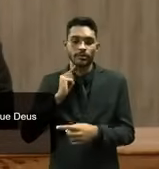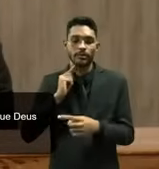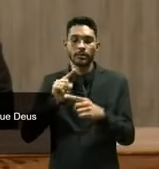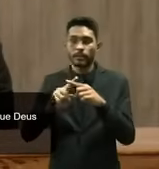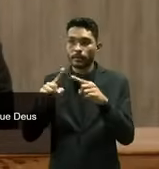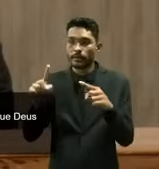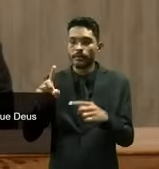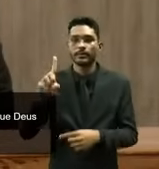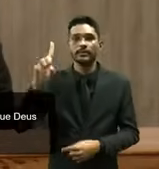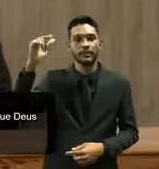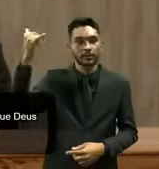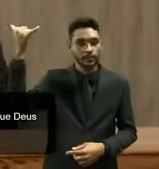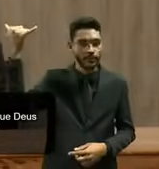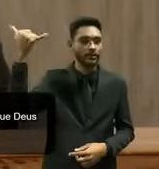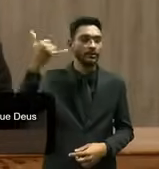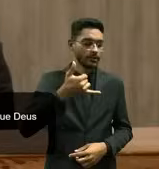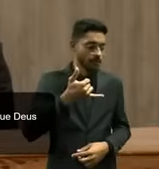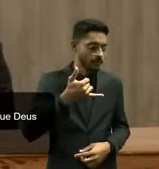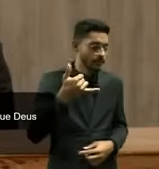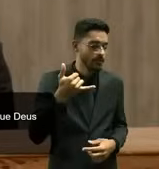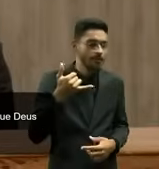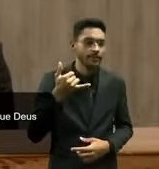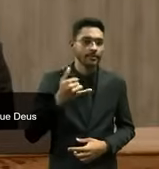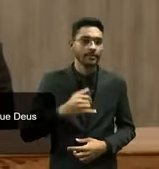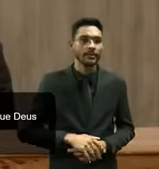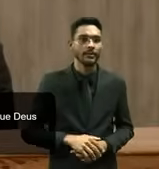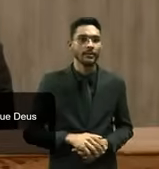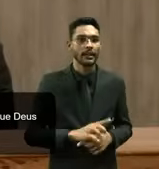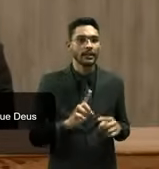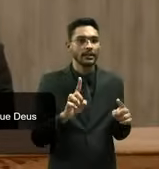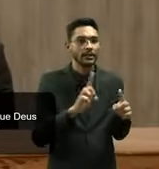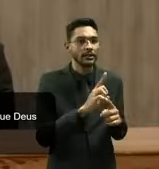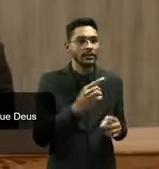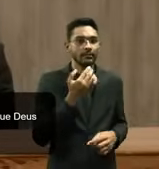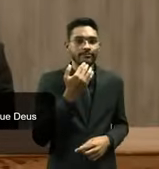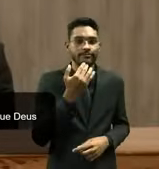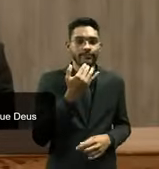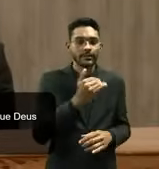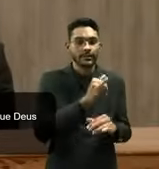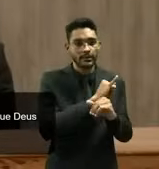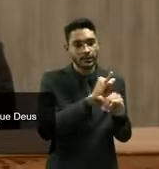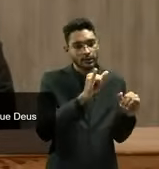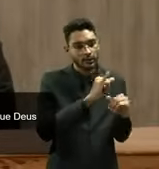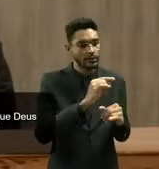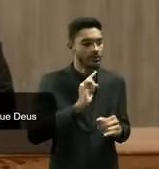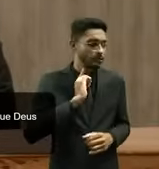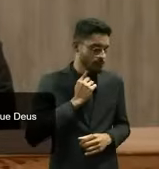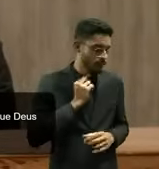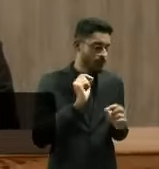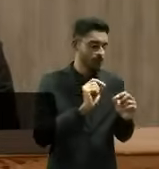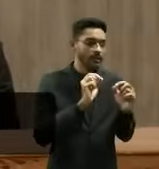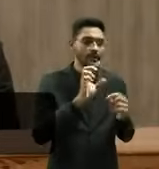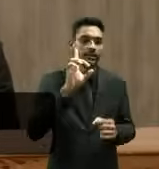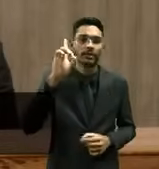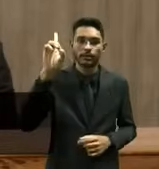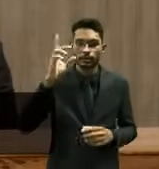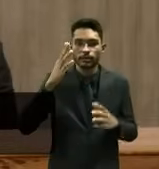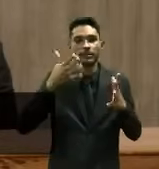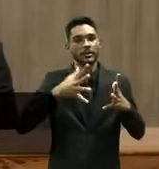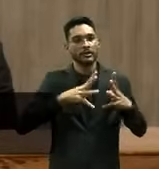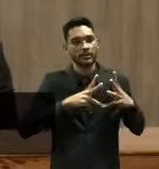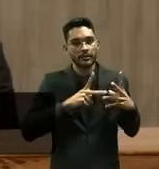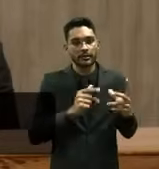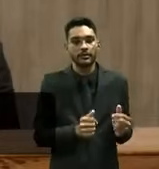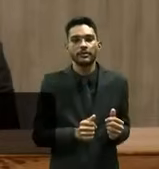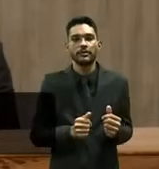respondeu-me do céu segunda vez não chames tu comum o que Deus purificou sucedeu